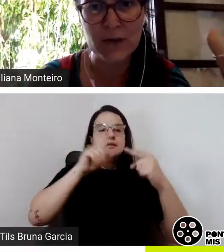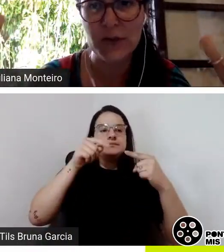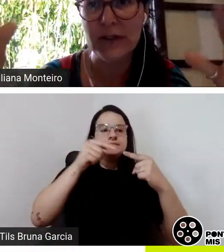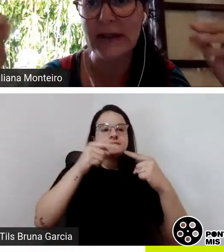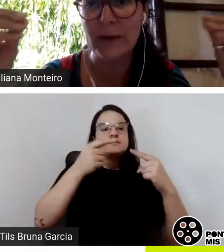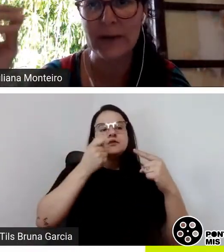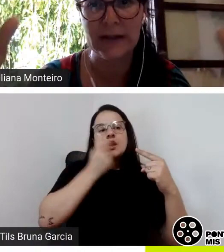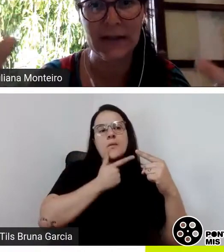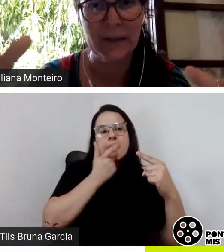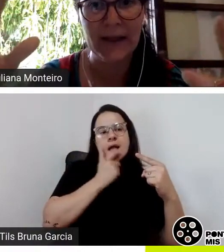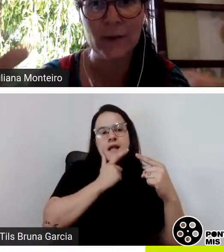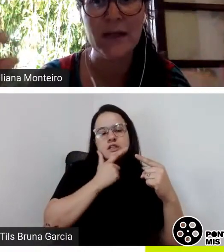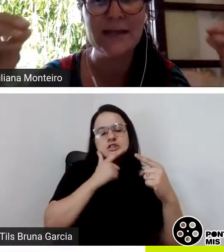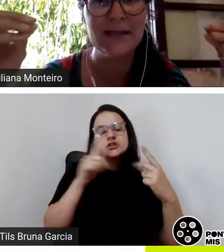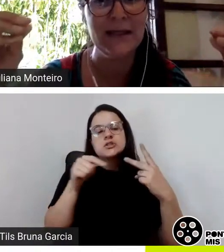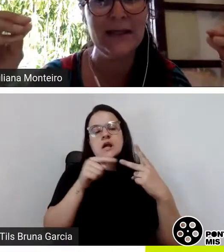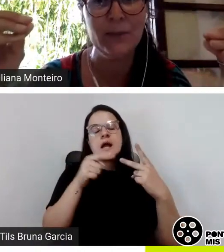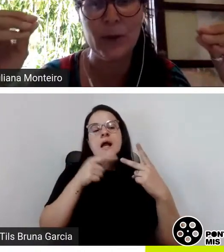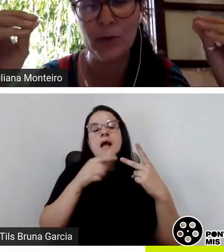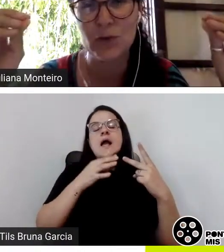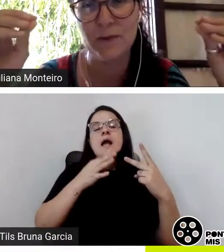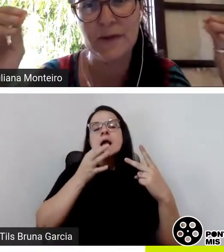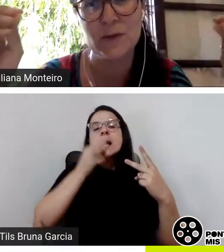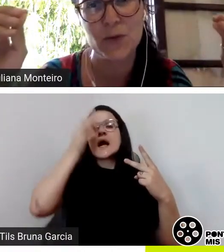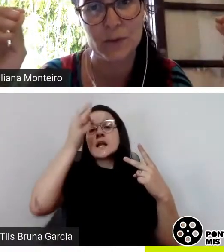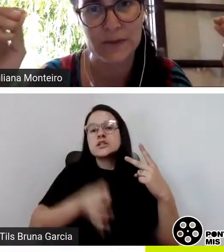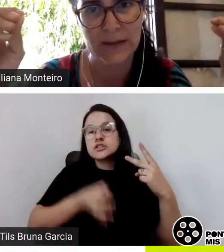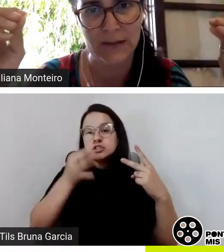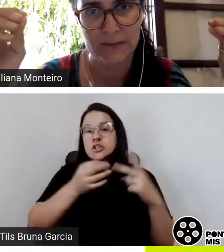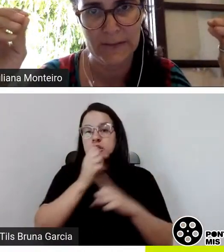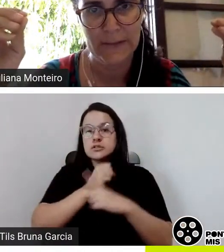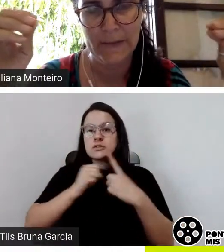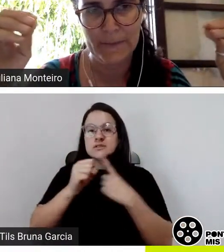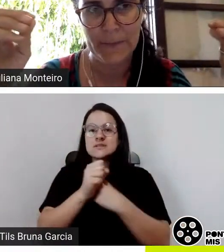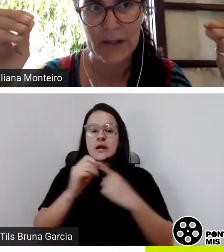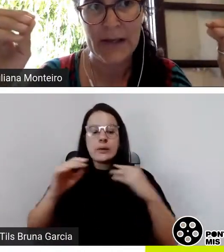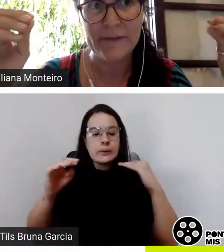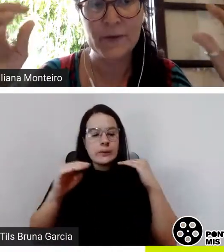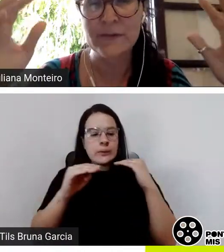comédia divertida, que é um entretenimento, e esse equilíbrio é muito difícil de conseguir.